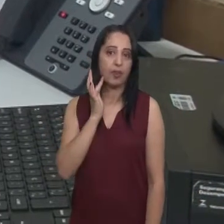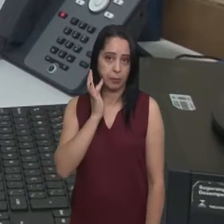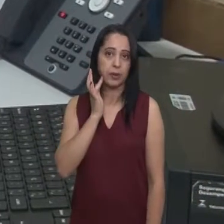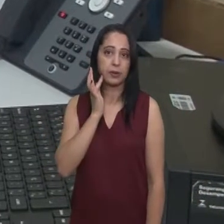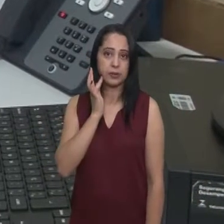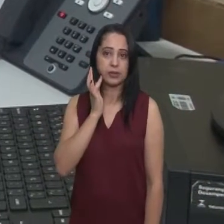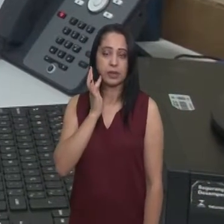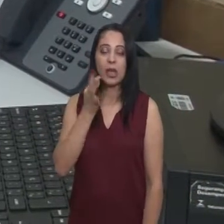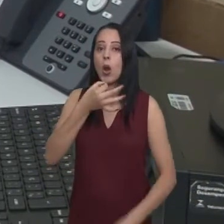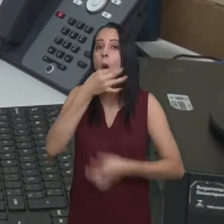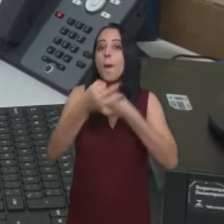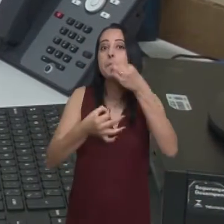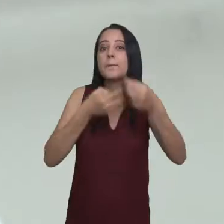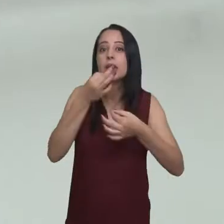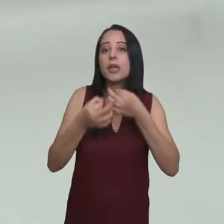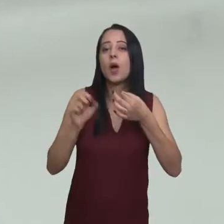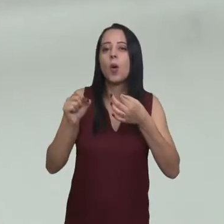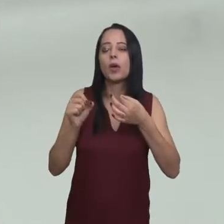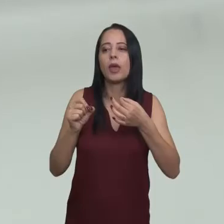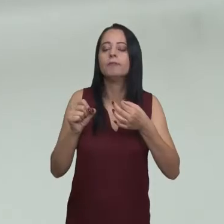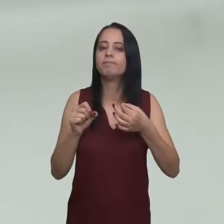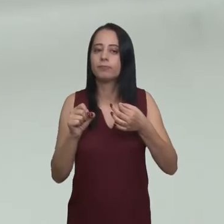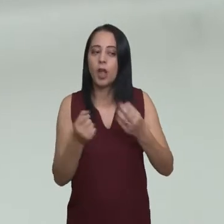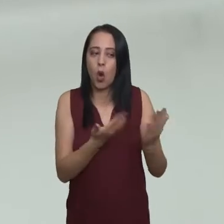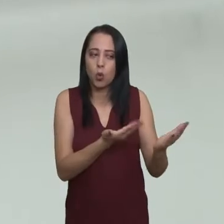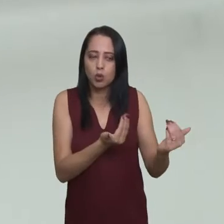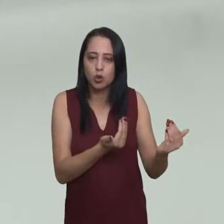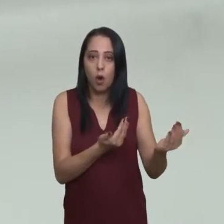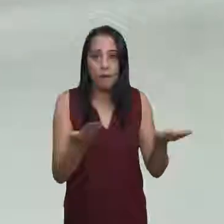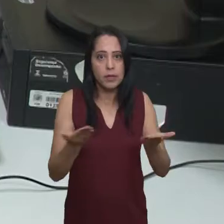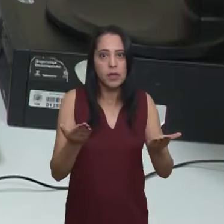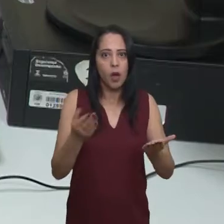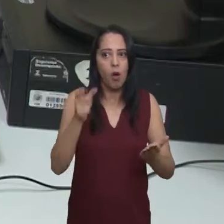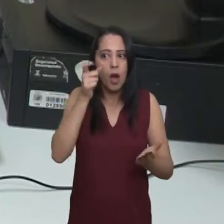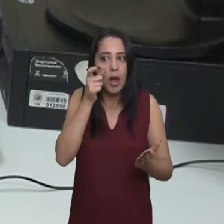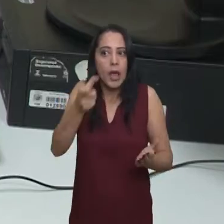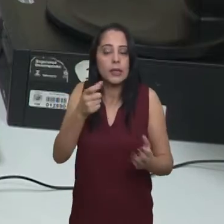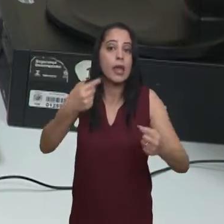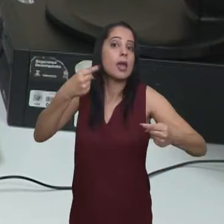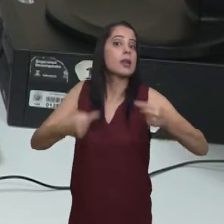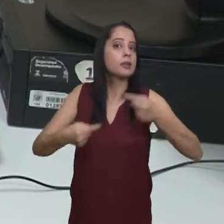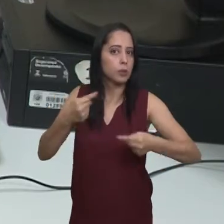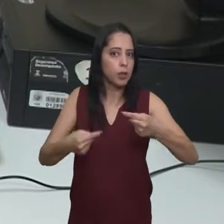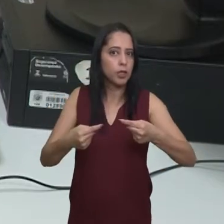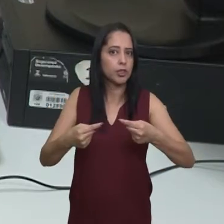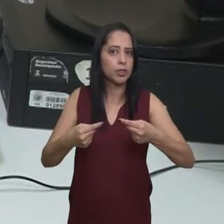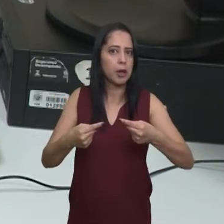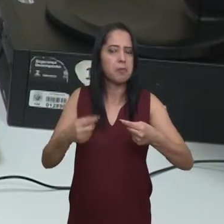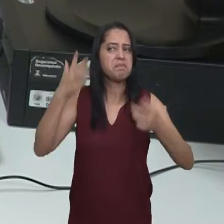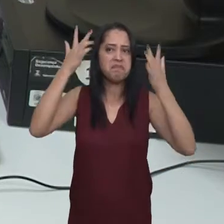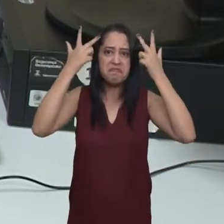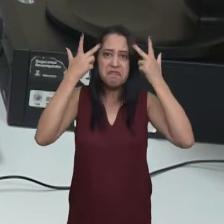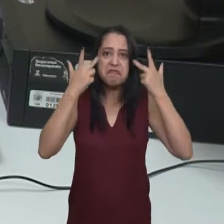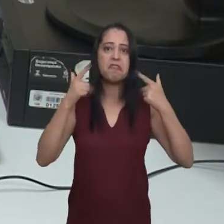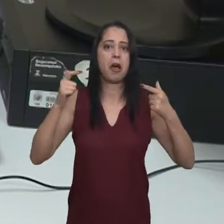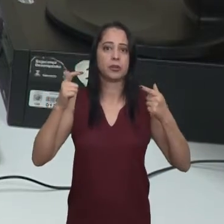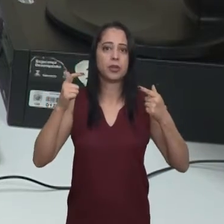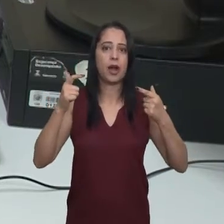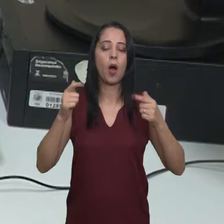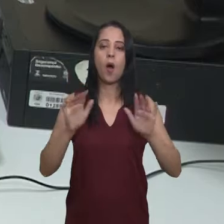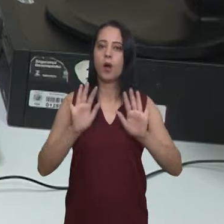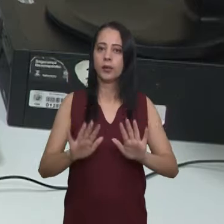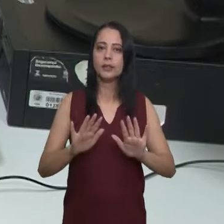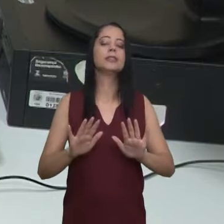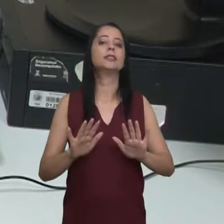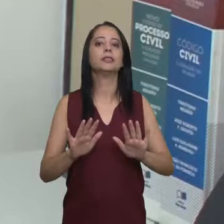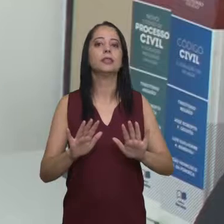da Comissão de Ética da Câmara, o interesse dos jovens pela política está se tornando cada vez mais natural. E a participação desses